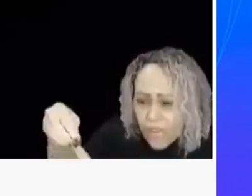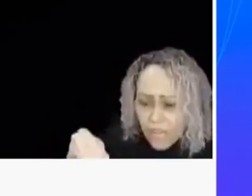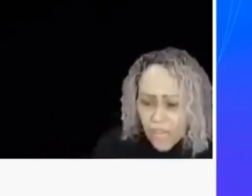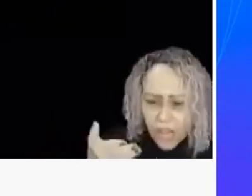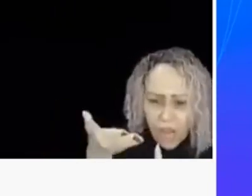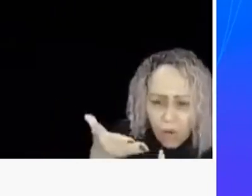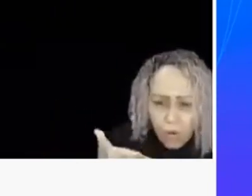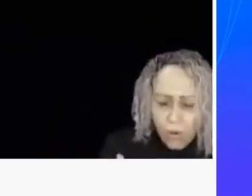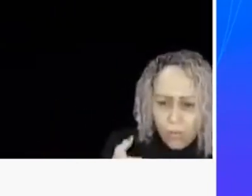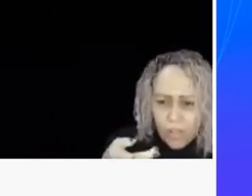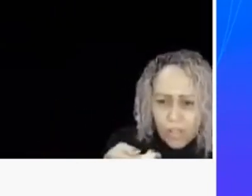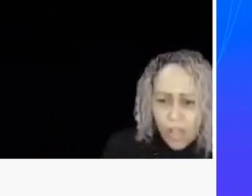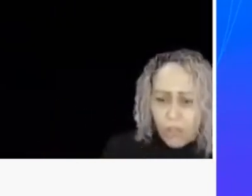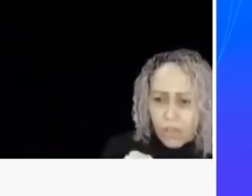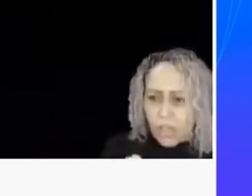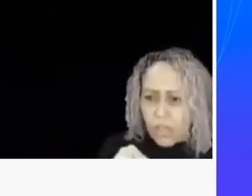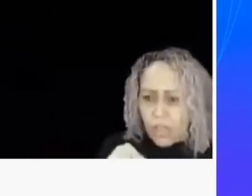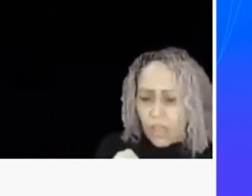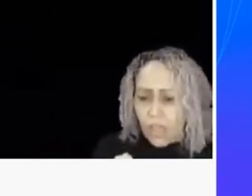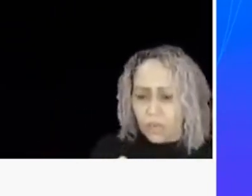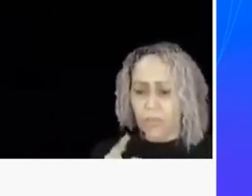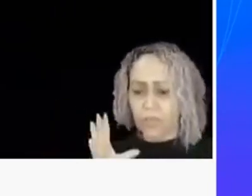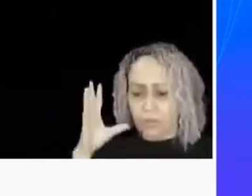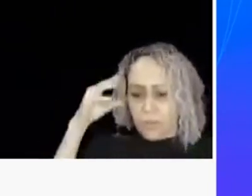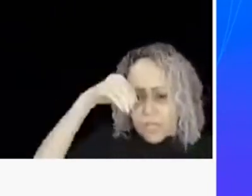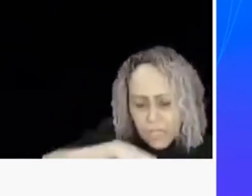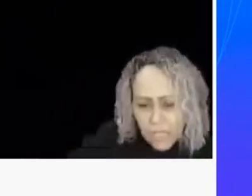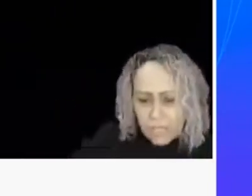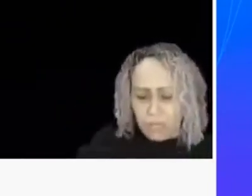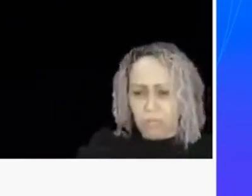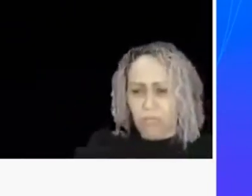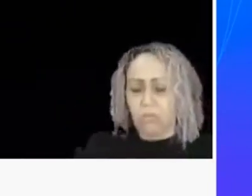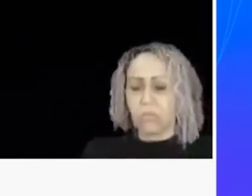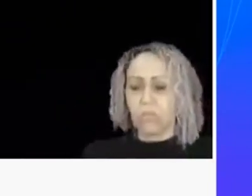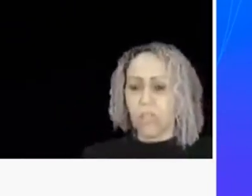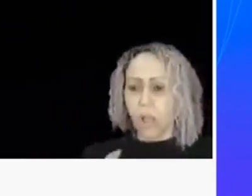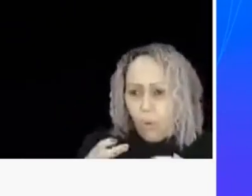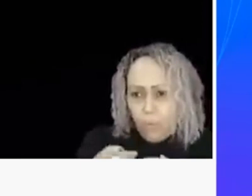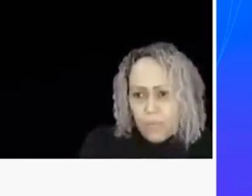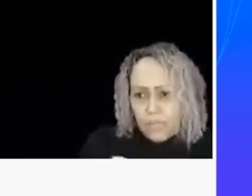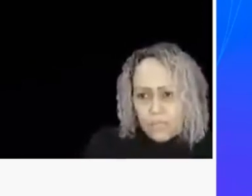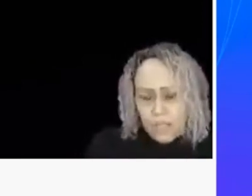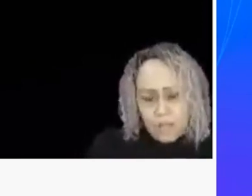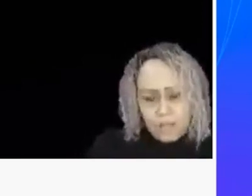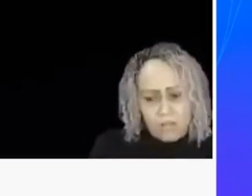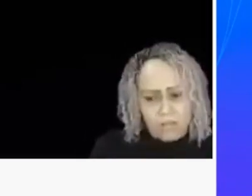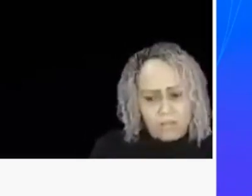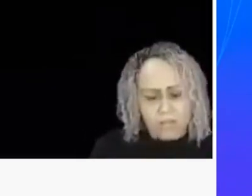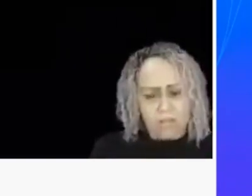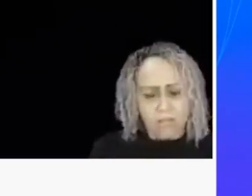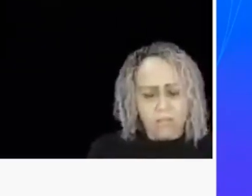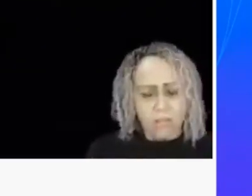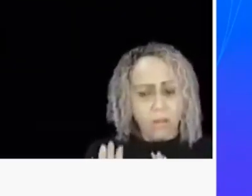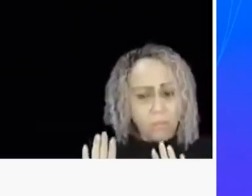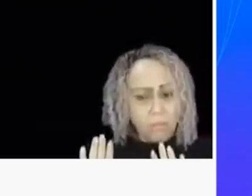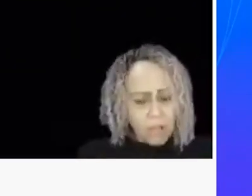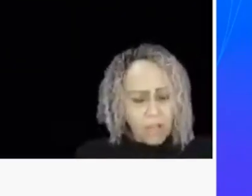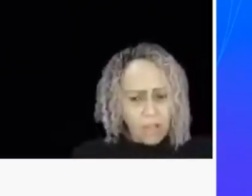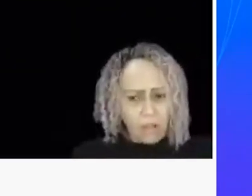esses parlamentares sobre essa questão da PEC da transição, que é a PEC que vai liberar espaço para